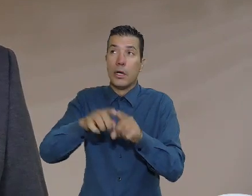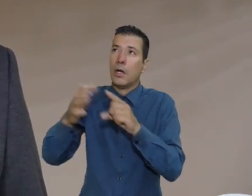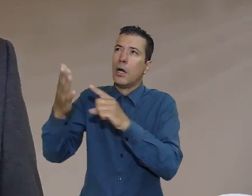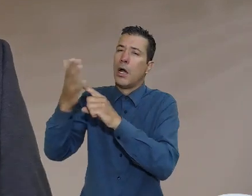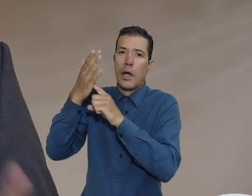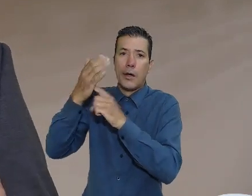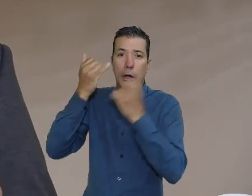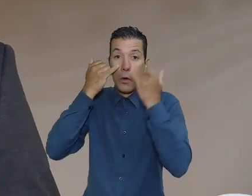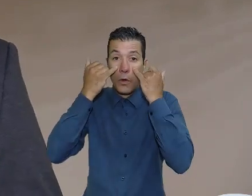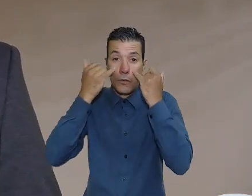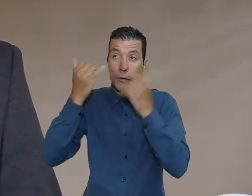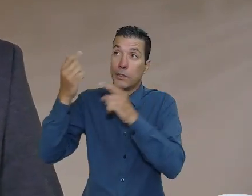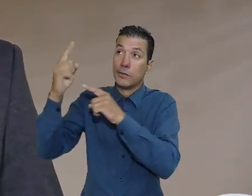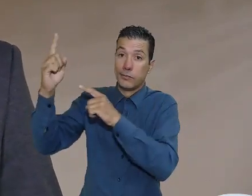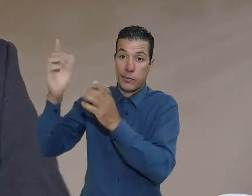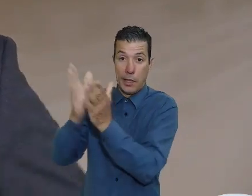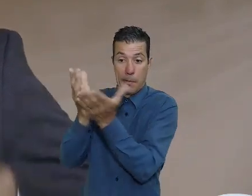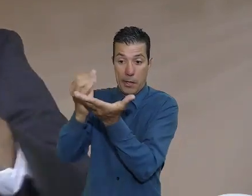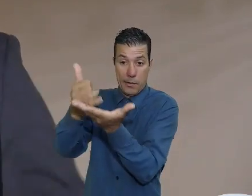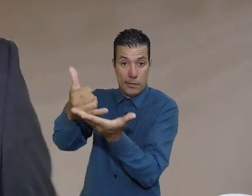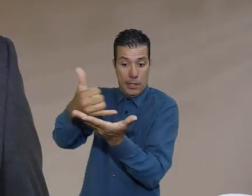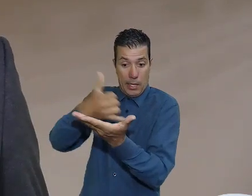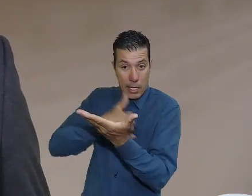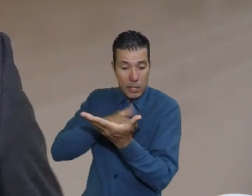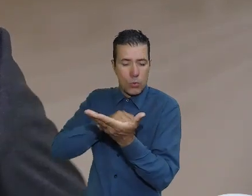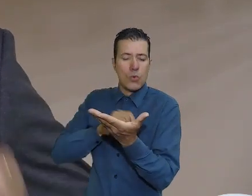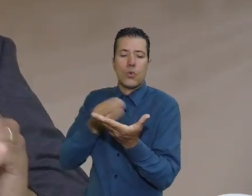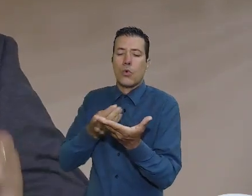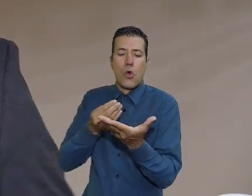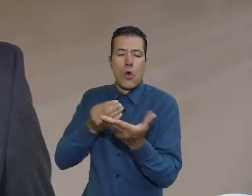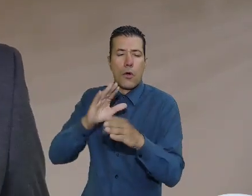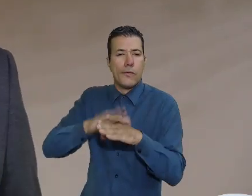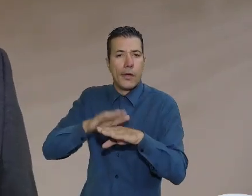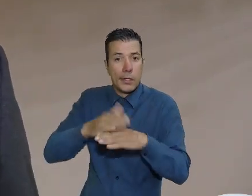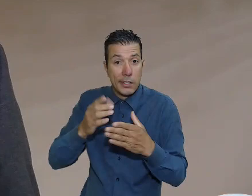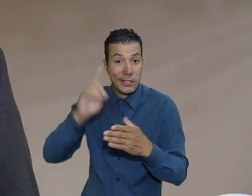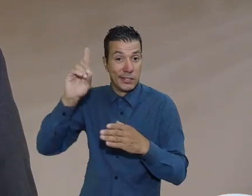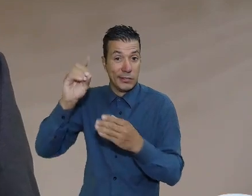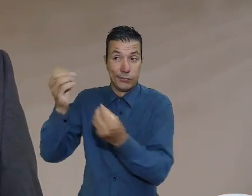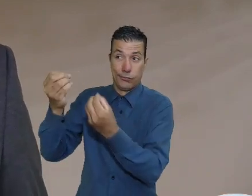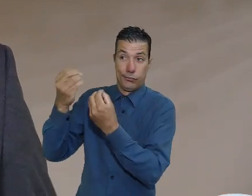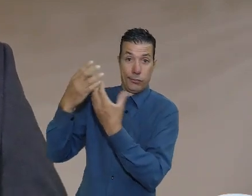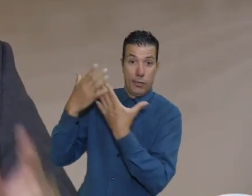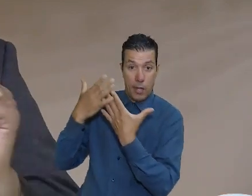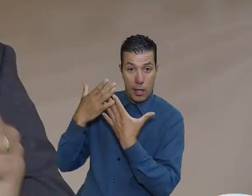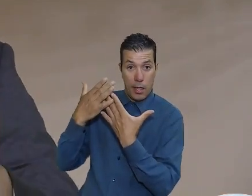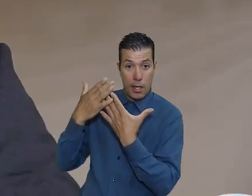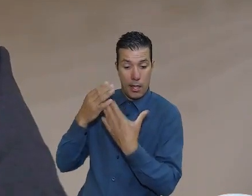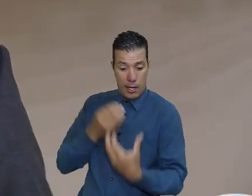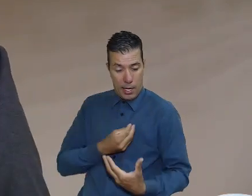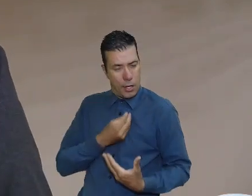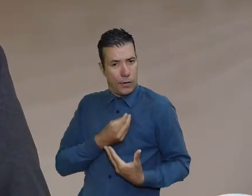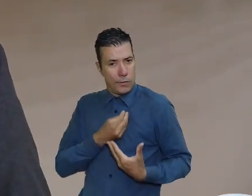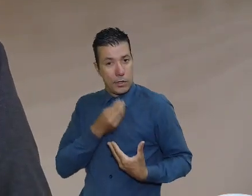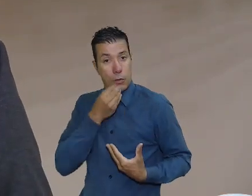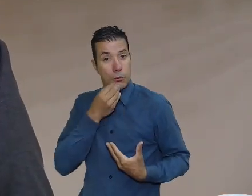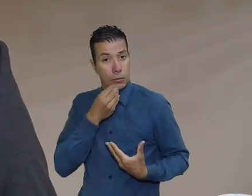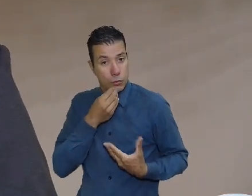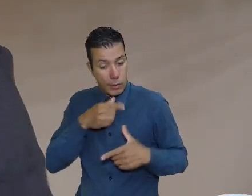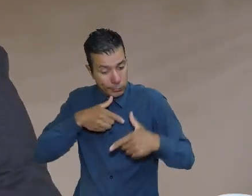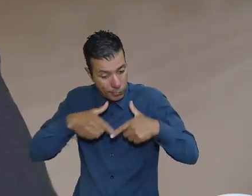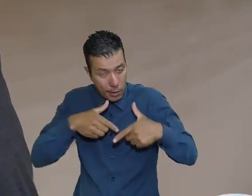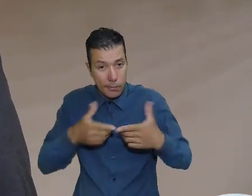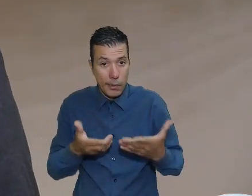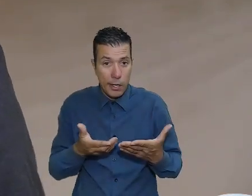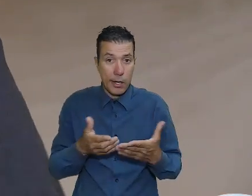Deus. Porque esse é um reconhecimento do que Deus é. Deus é quem nos dá a vida, quem nos dá a oportunidade do